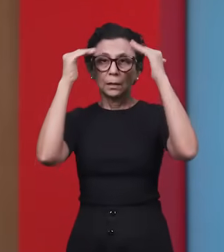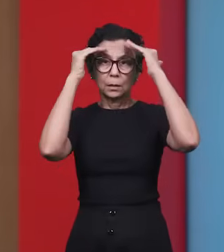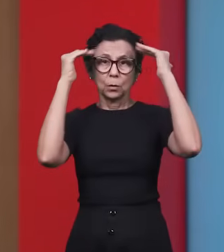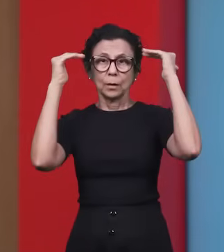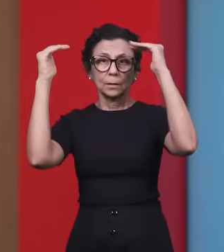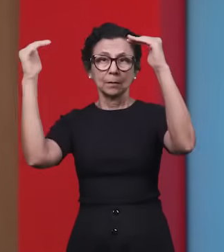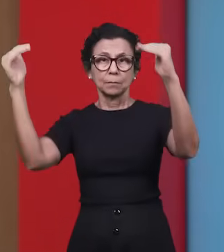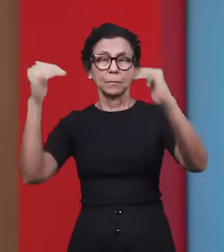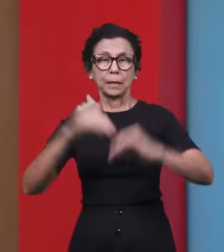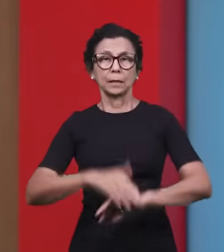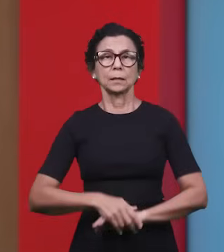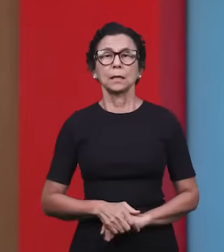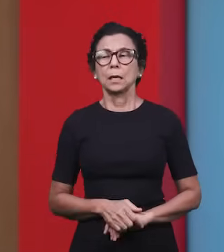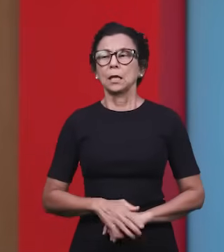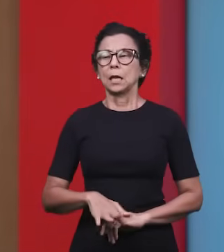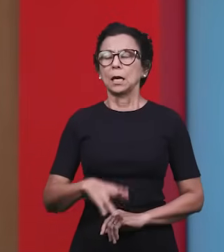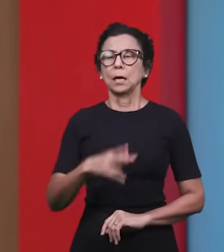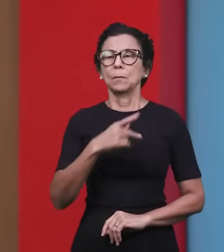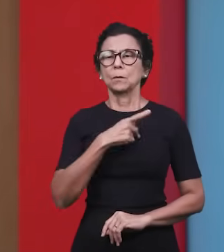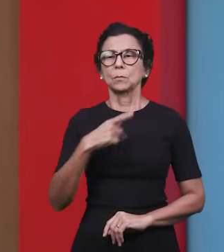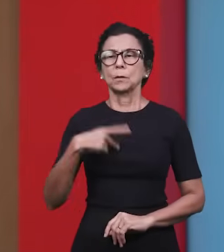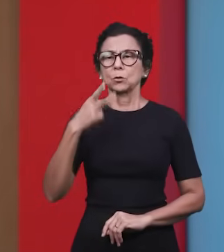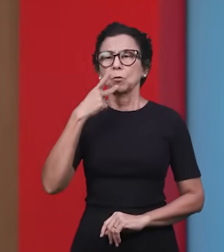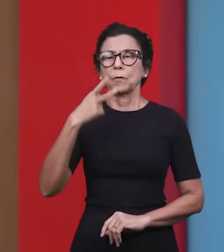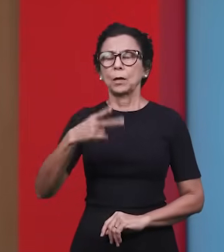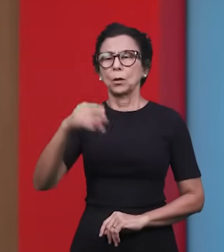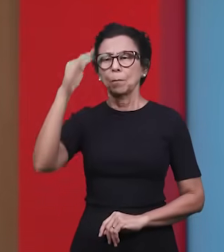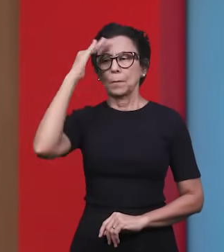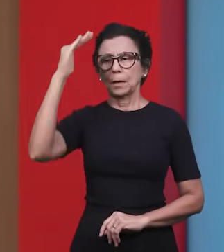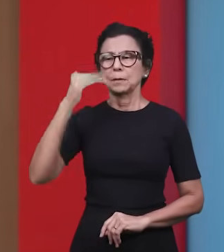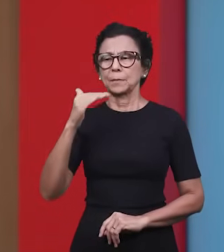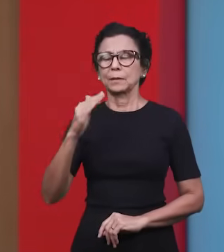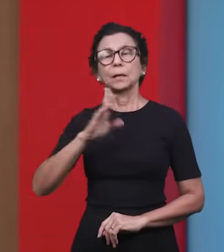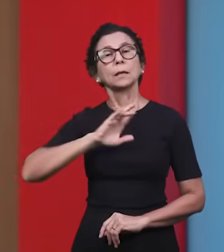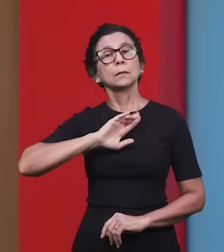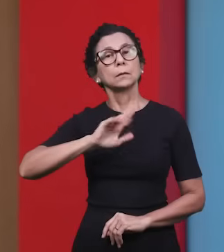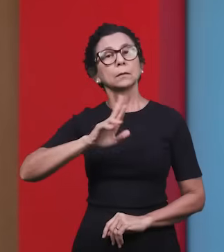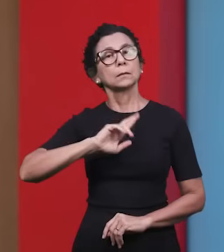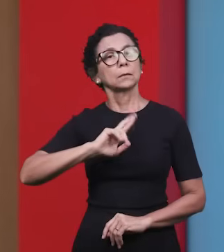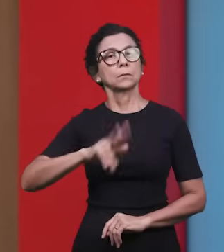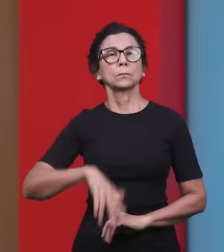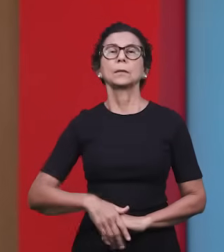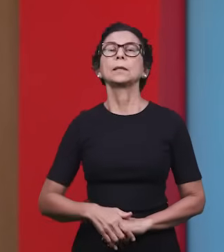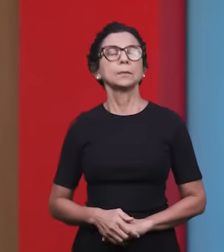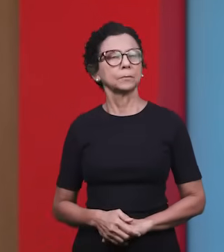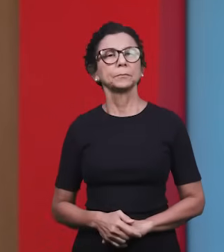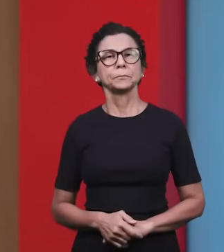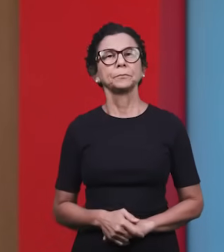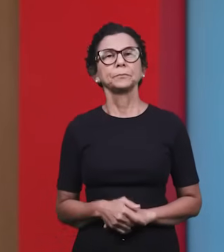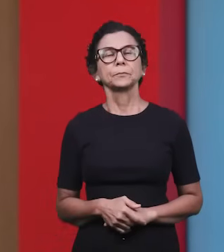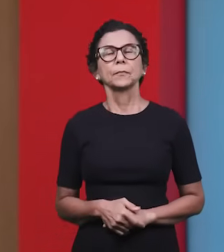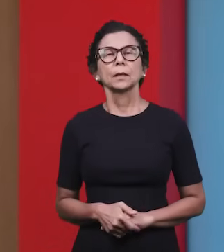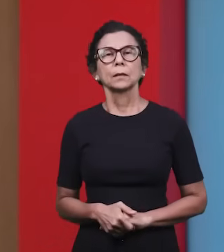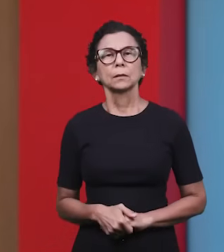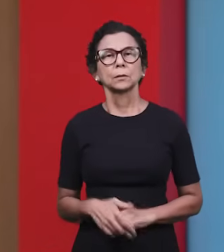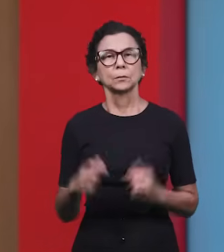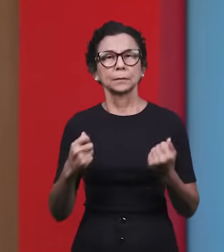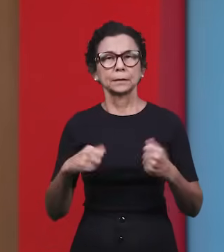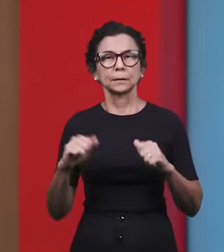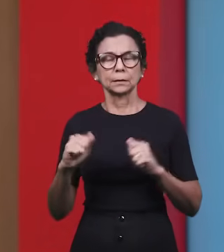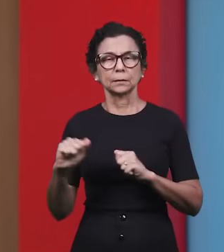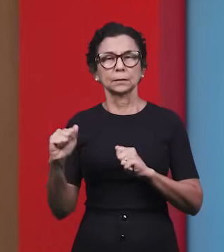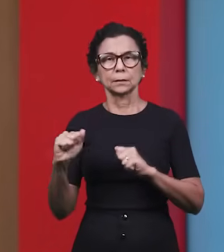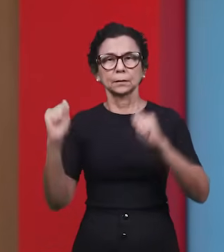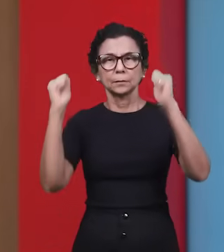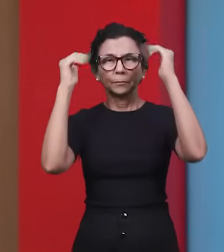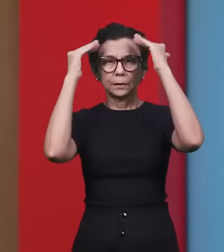pastor disse que entendeu? É lógico que eu acho que uma autoridade na igreja tem de ser respeitada mesmo. Mas o maior